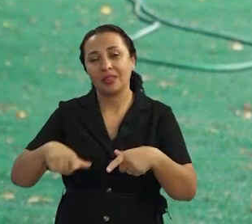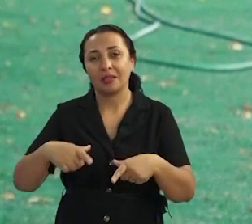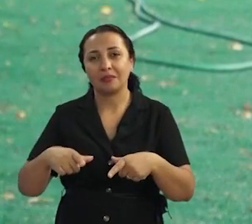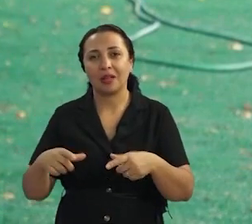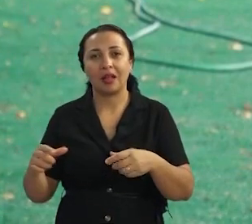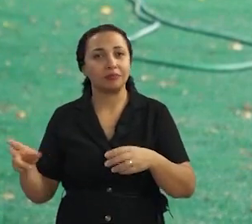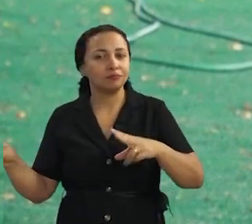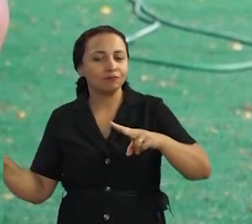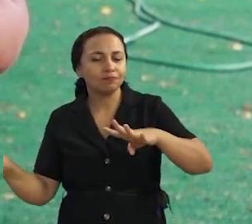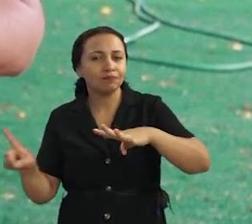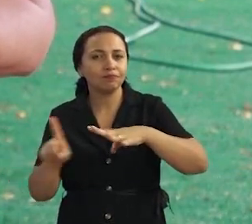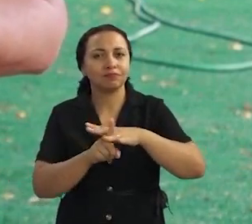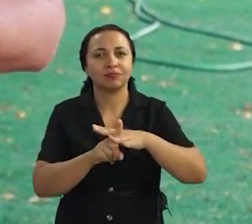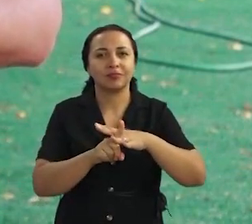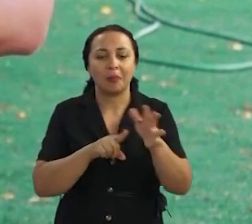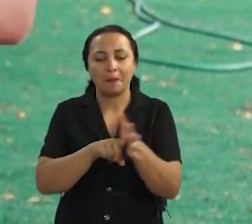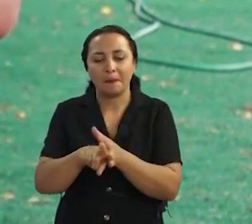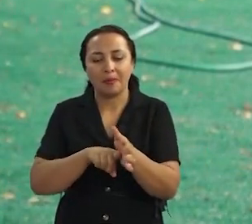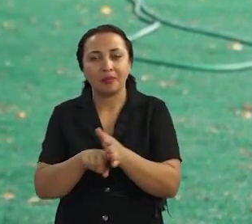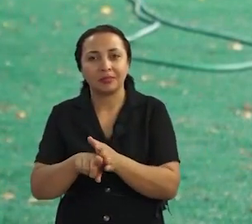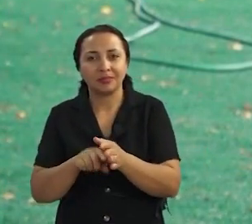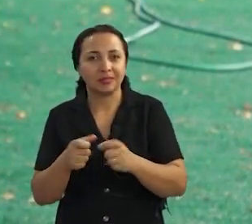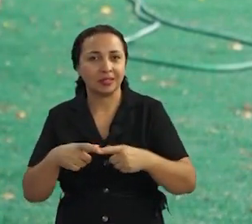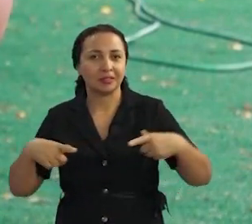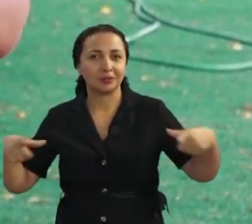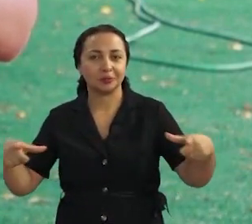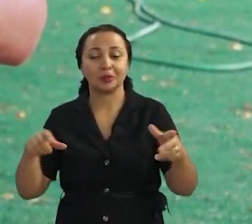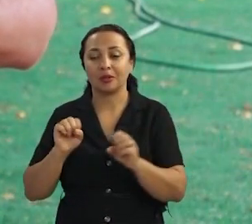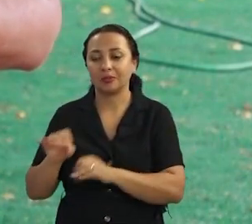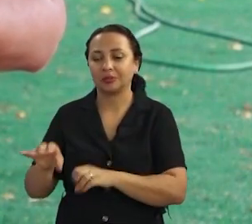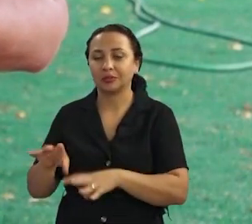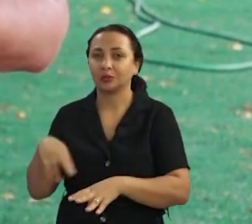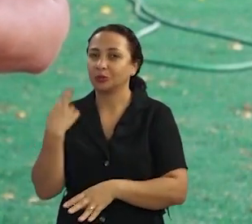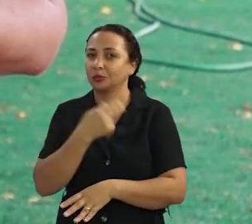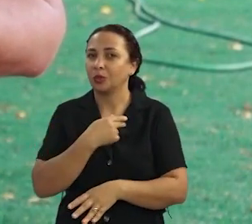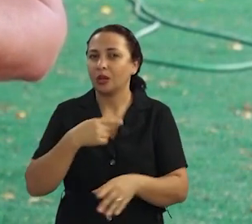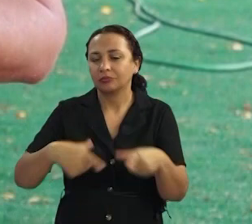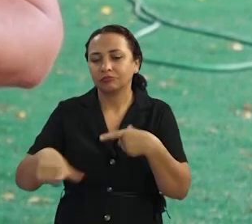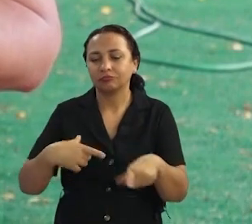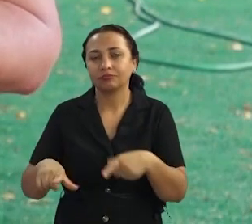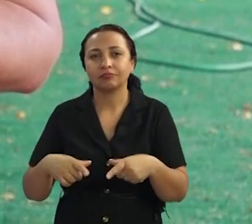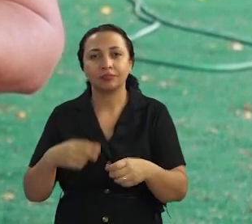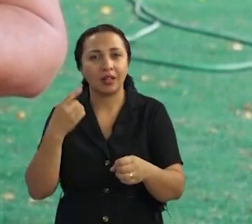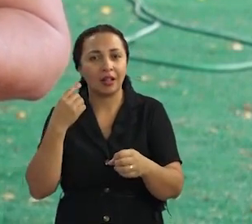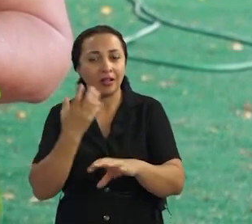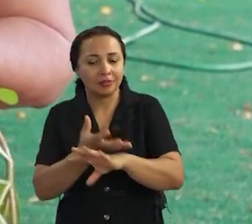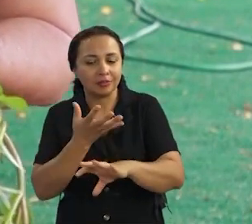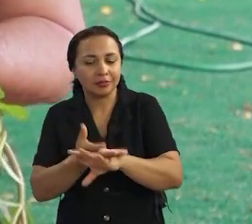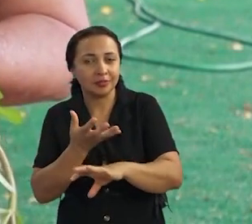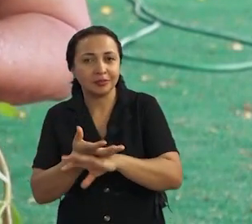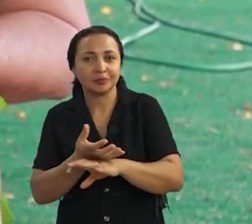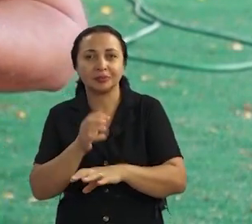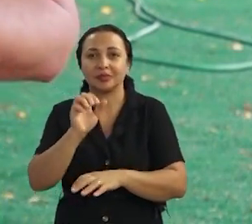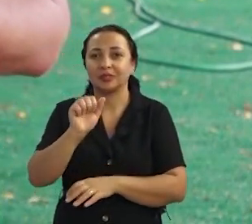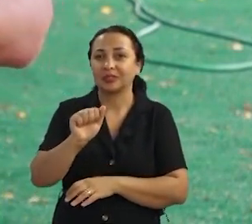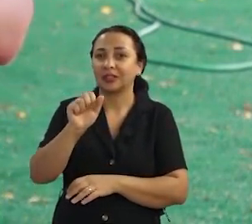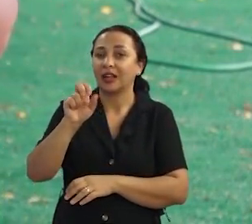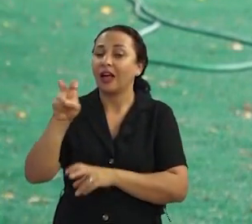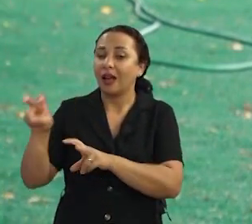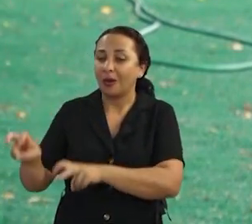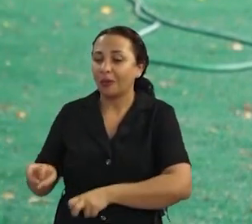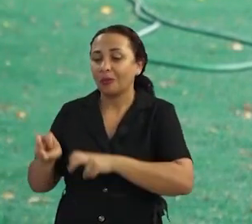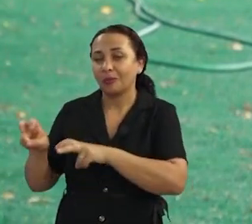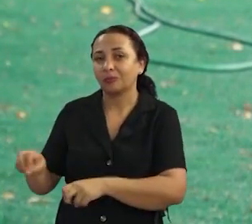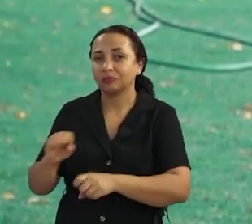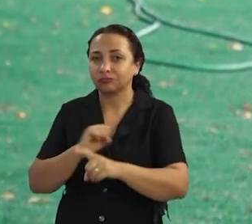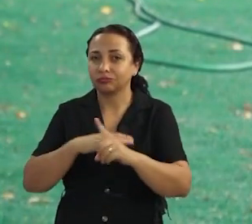um trabalho integrado de ensino, pesquisa e extensão. Então, no ensino, nós trabalhamos nas disciplinas de agroecologia e